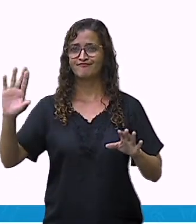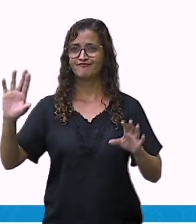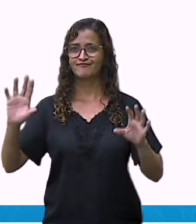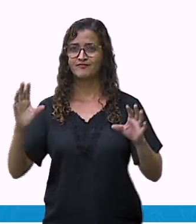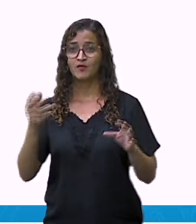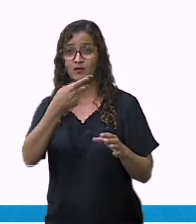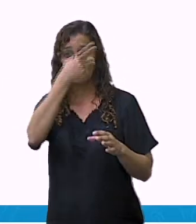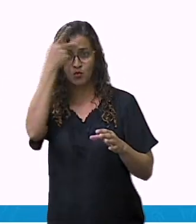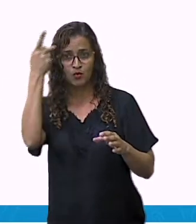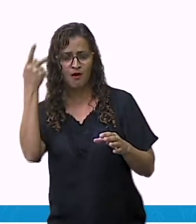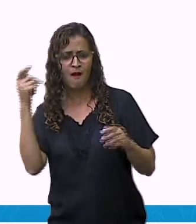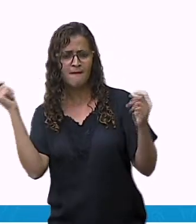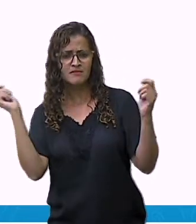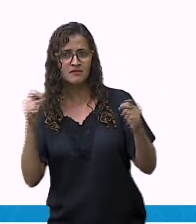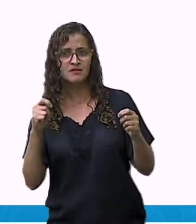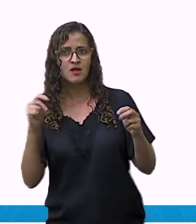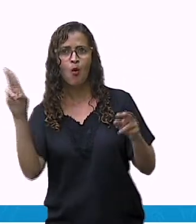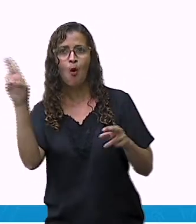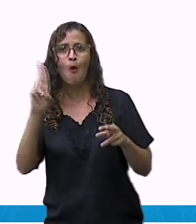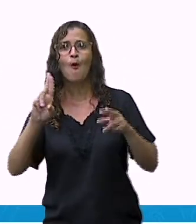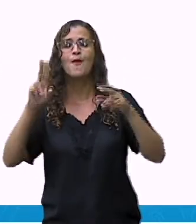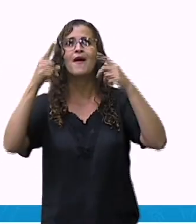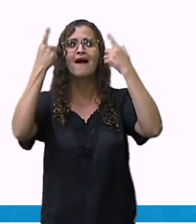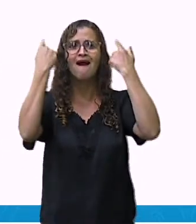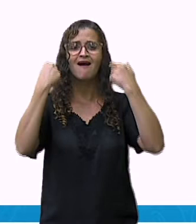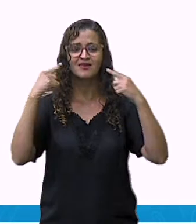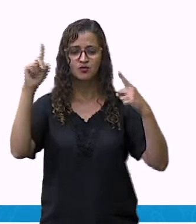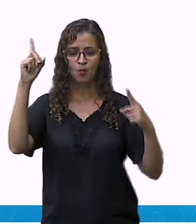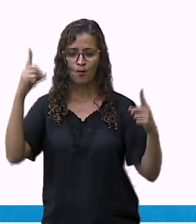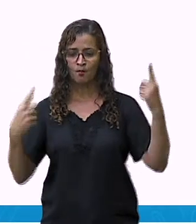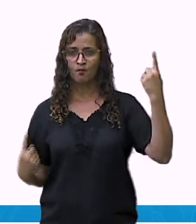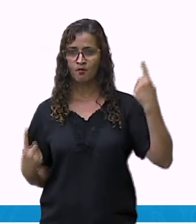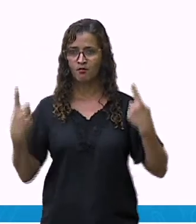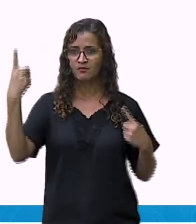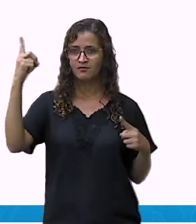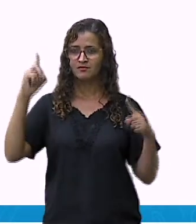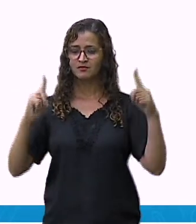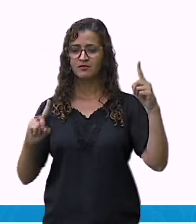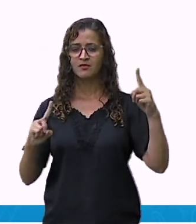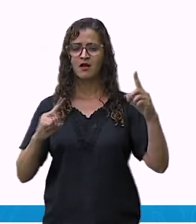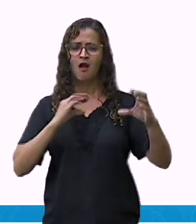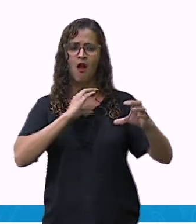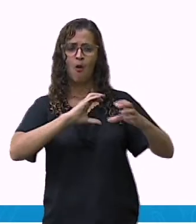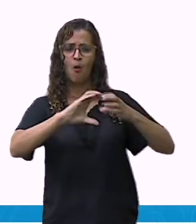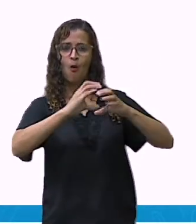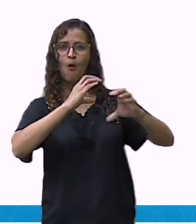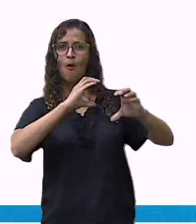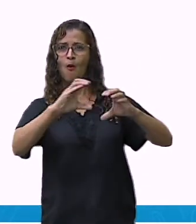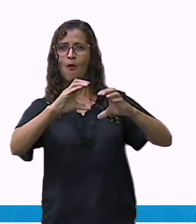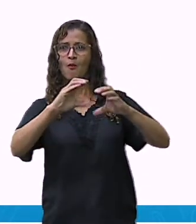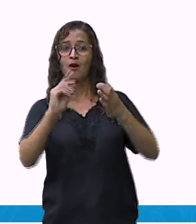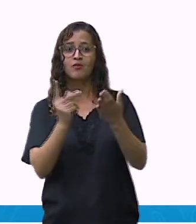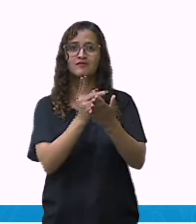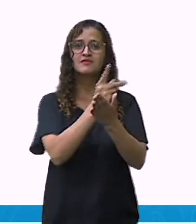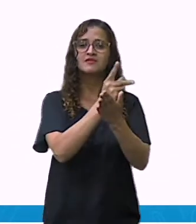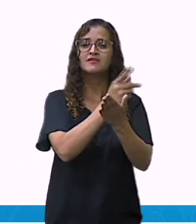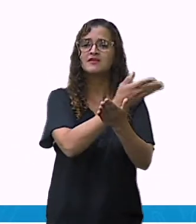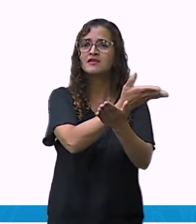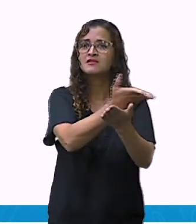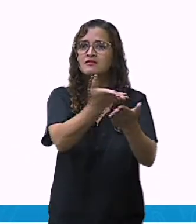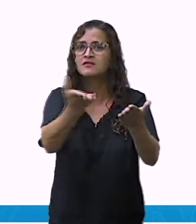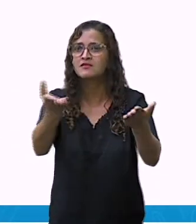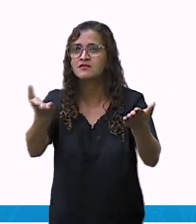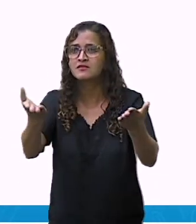e expressão facial para fazer a comunicação com o público. Então,